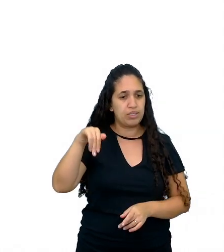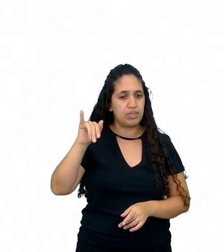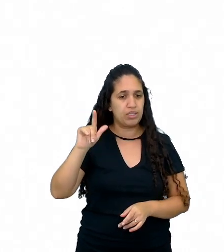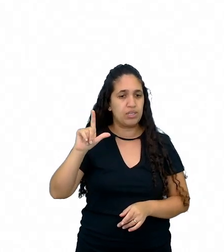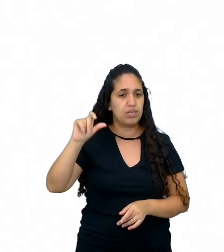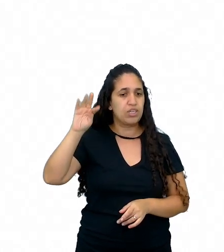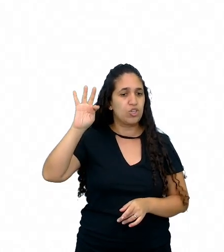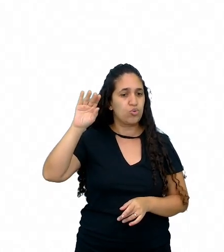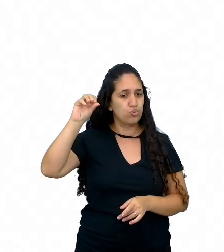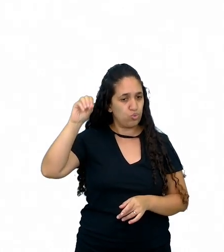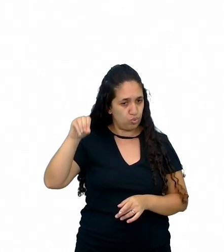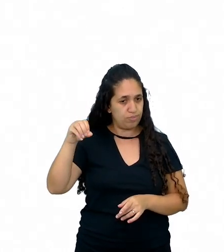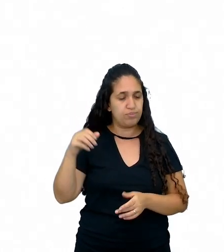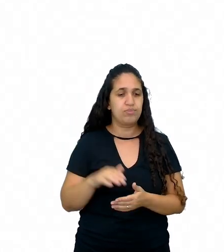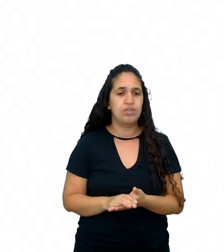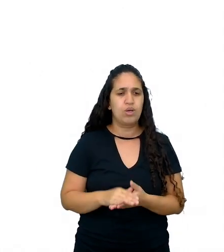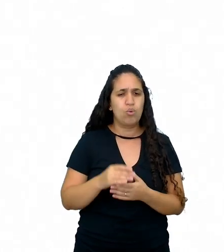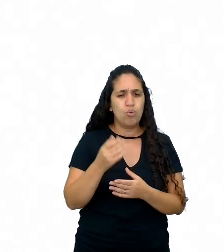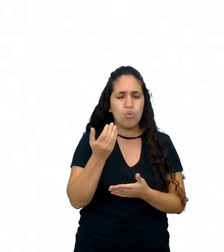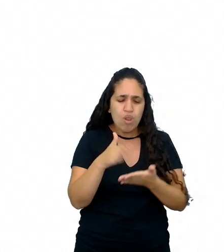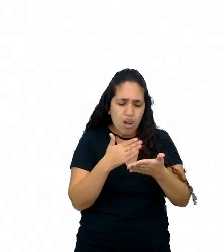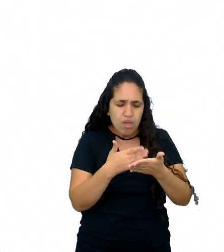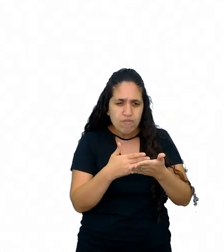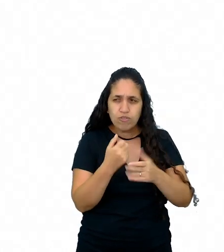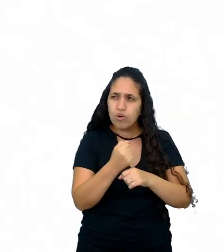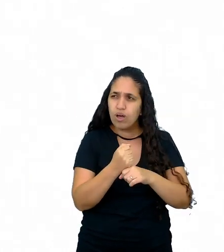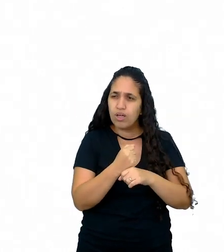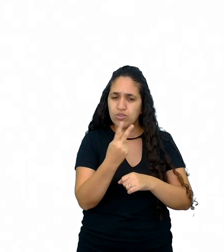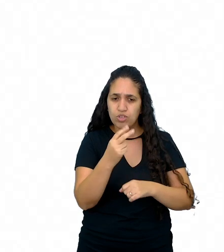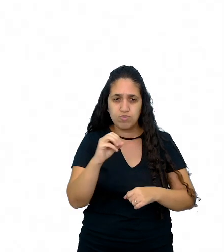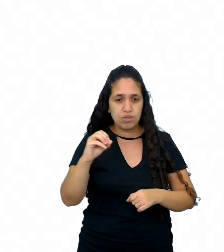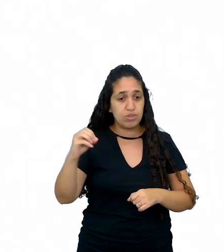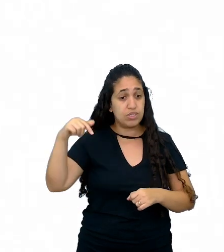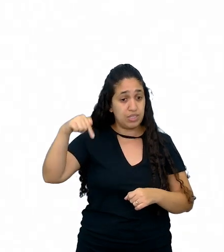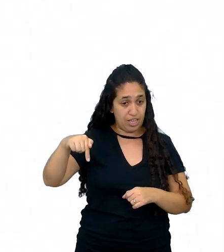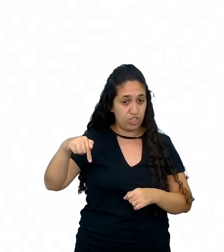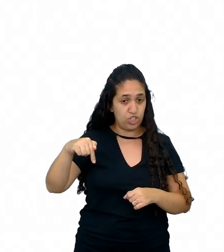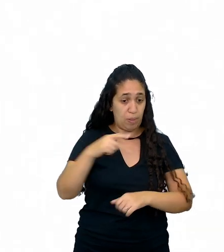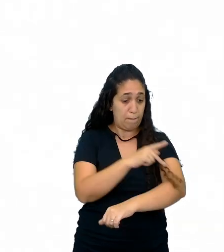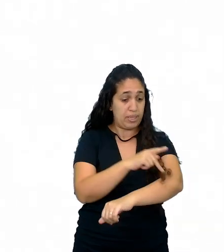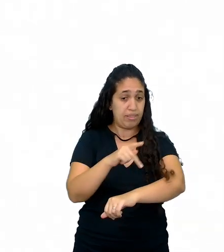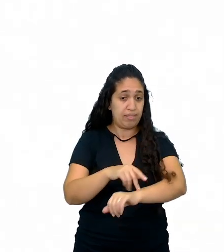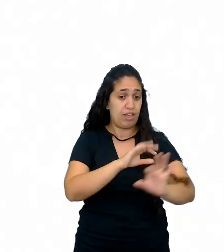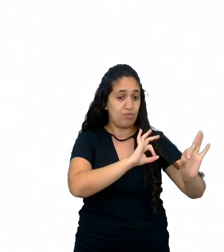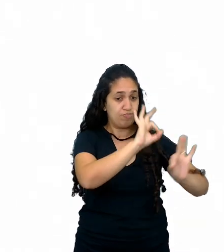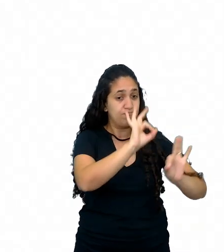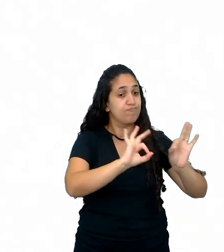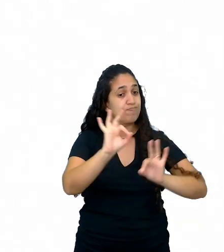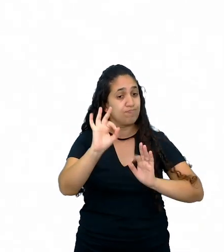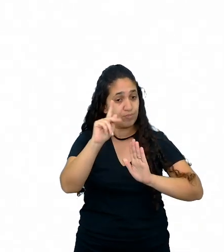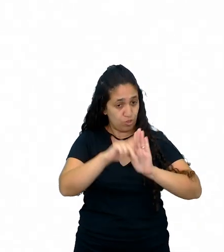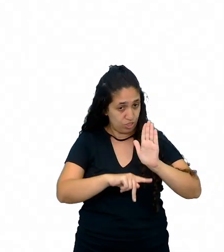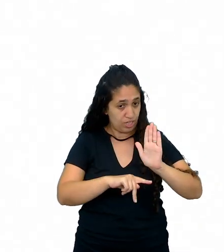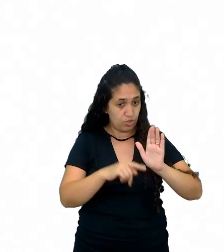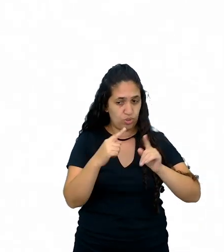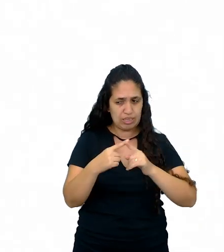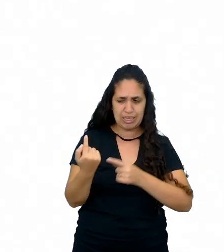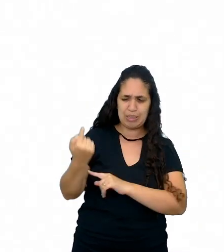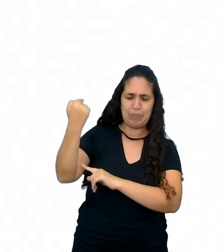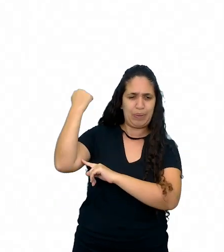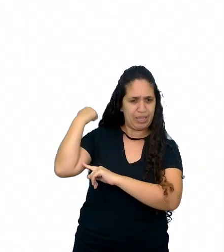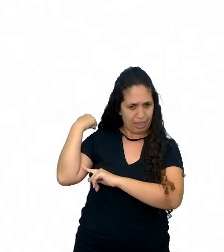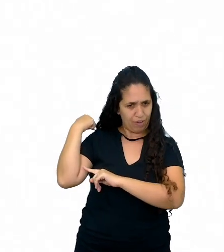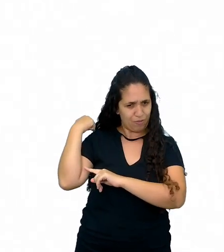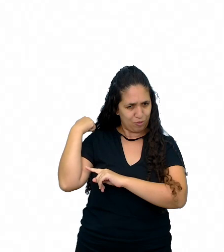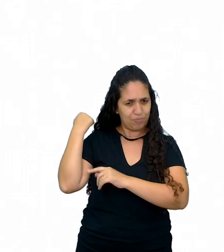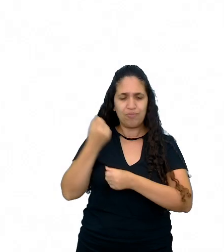um livro dele, é de 2007, né, que é Pedagogia dos Projetos. Porque nesse tempo, nessa época, a gente falava